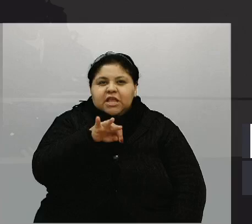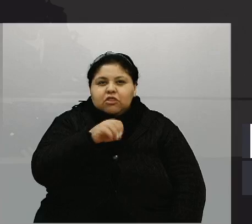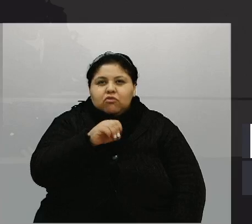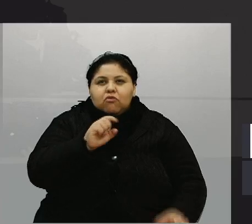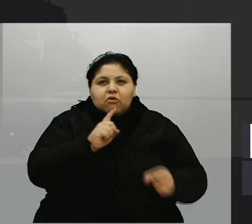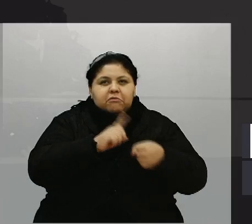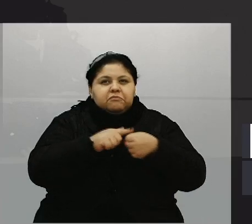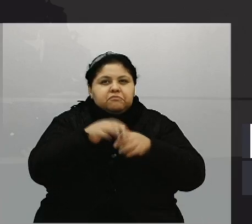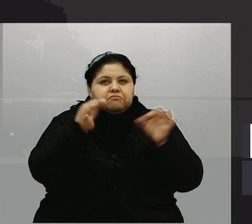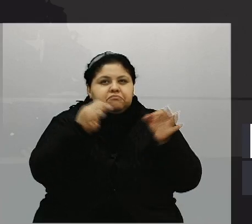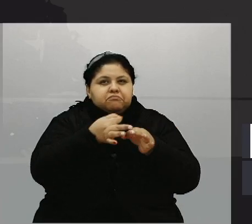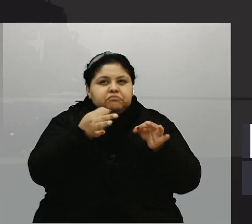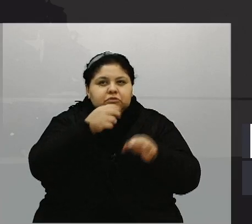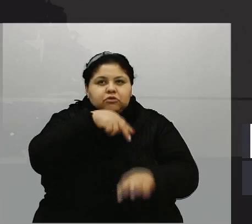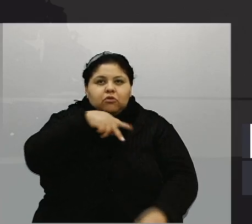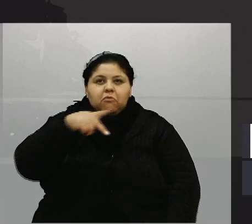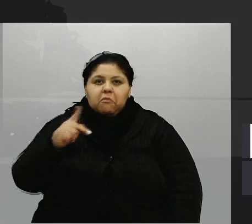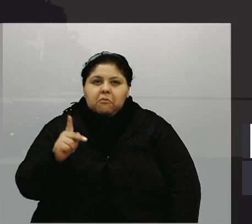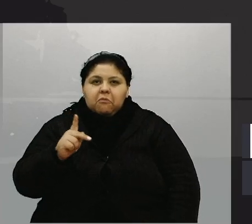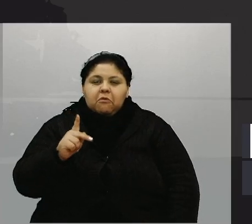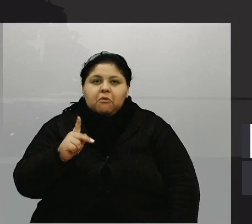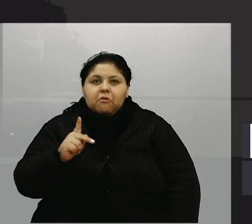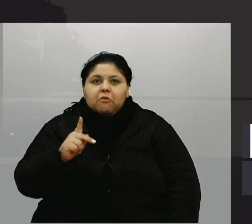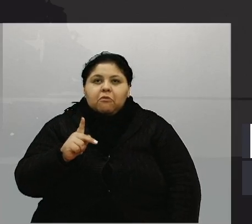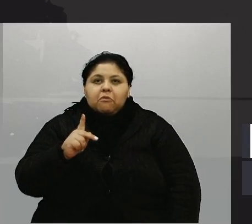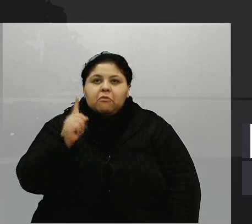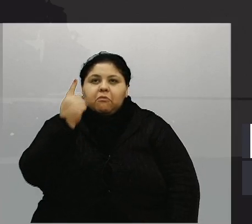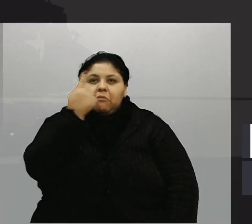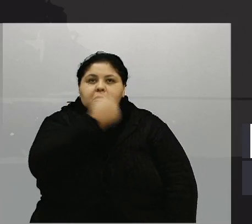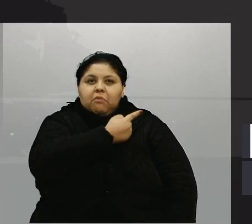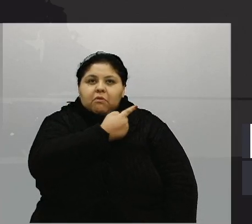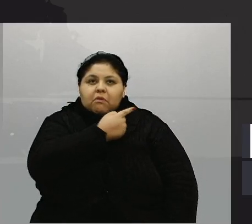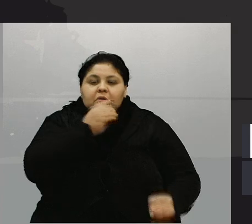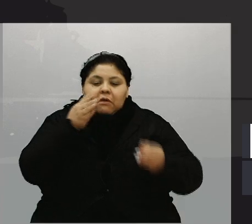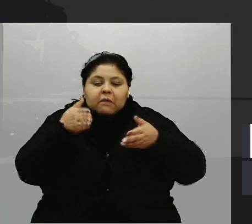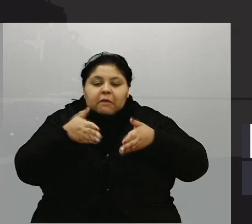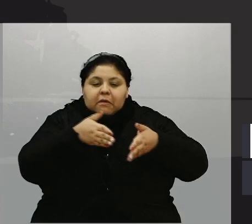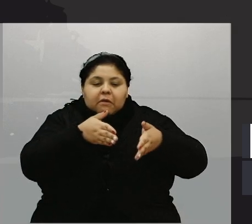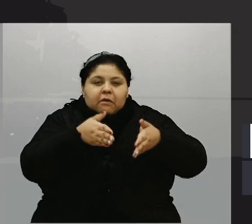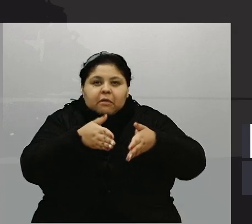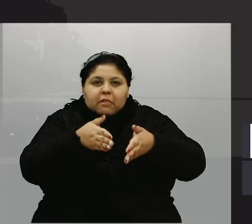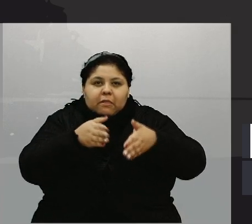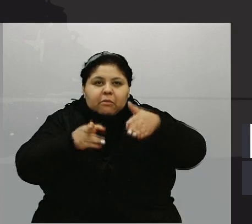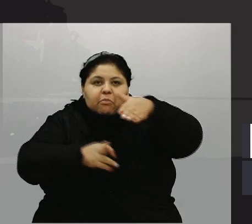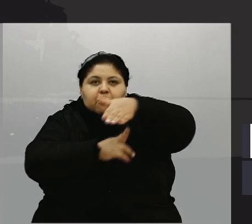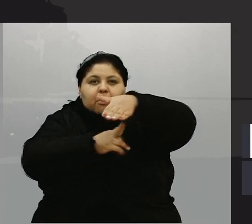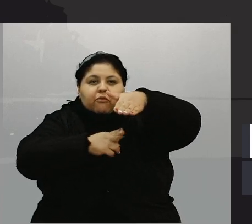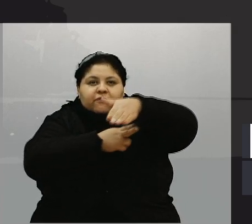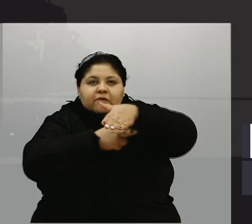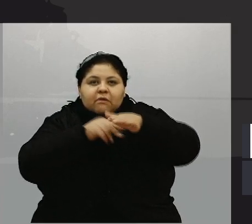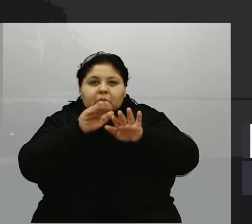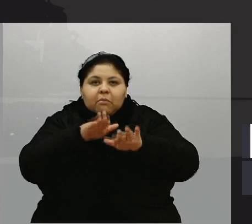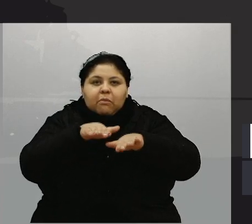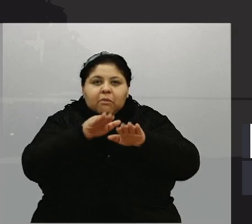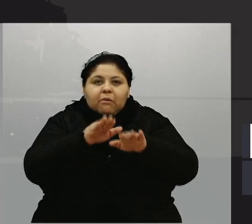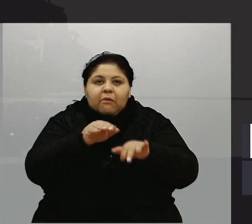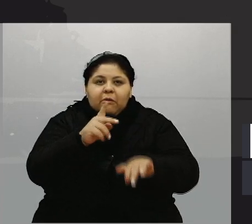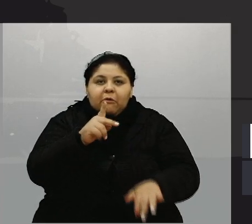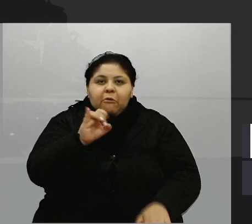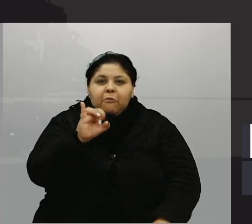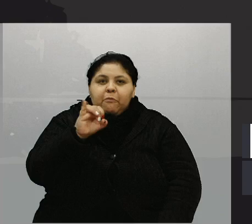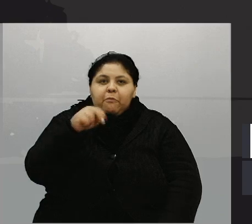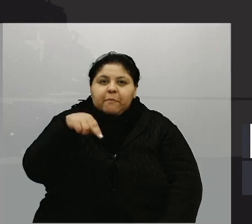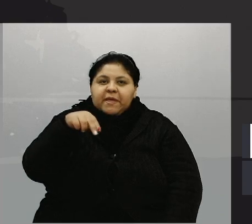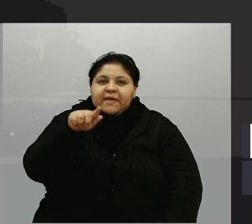Petrópolis e região das Hortênsias com aquela Pinguela. Tive notícias, e agora eu peço desculpa se já falei, mas